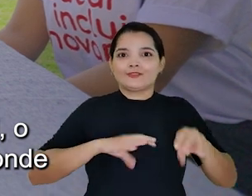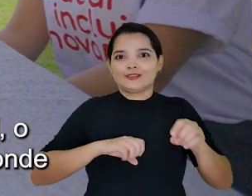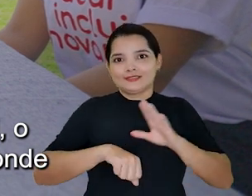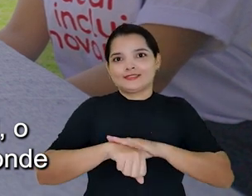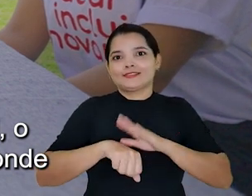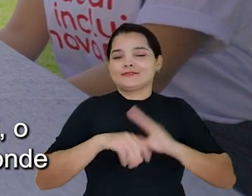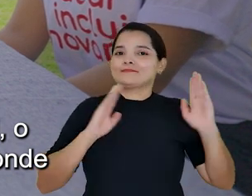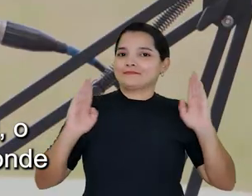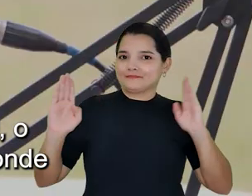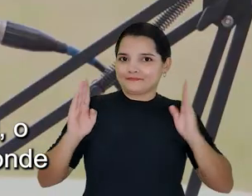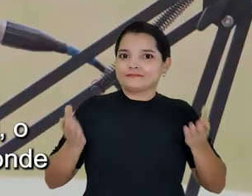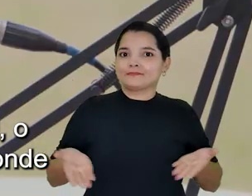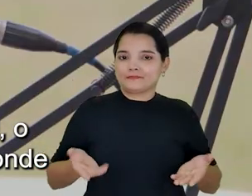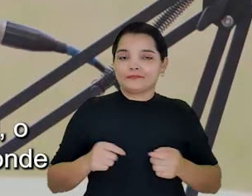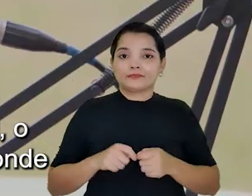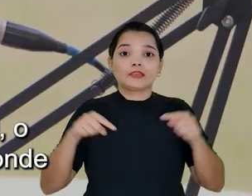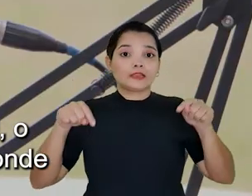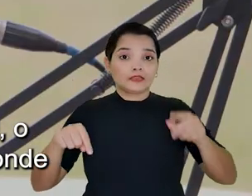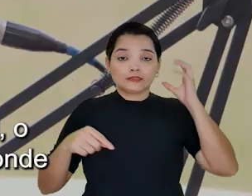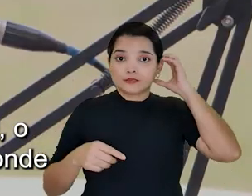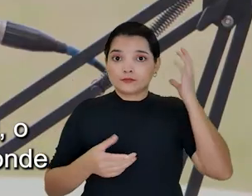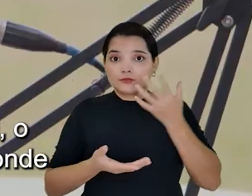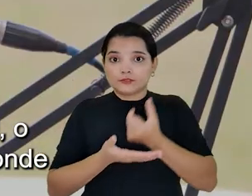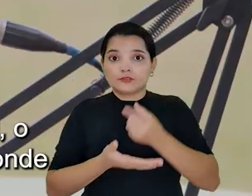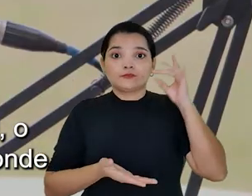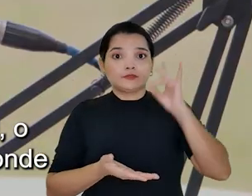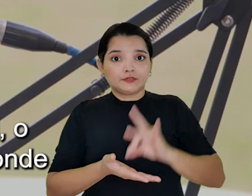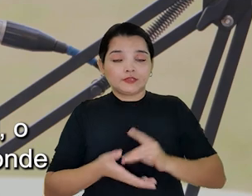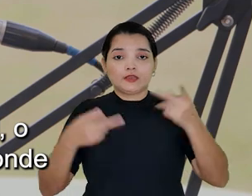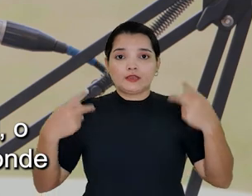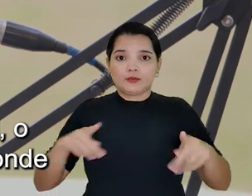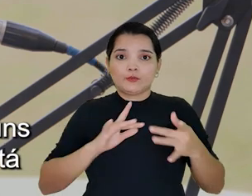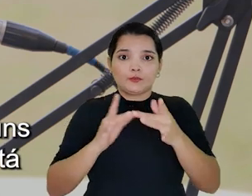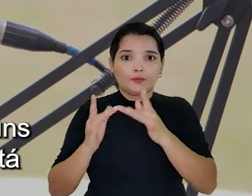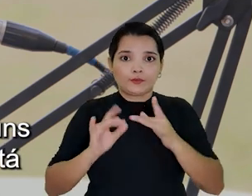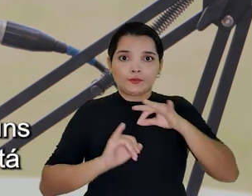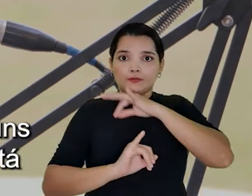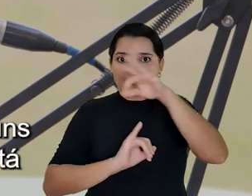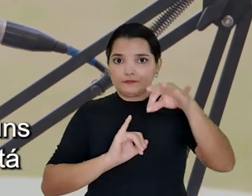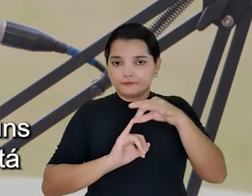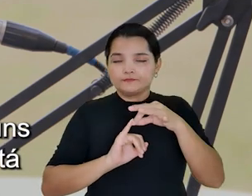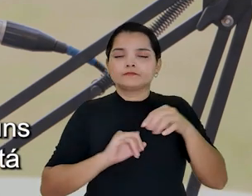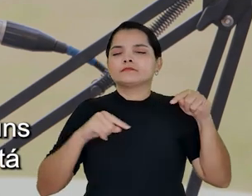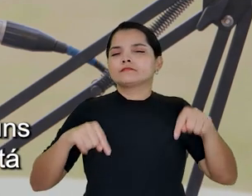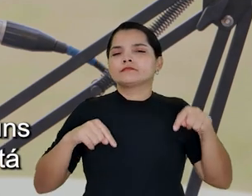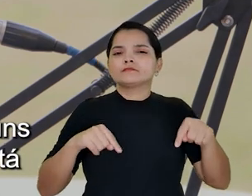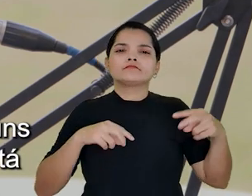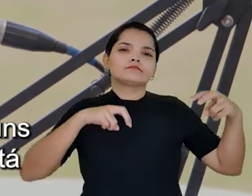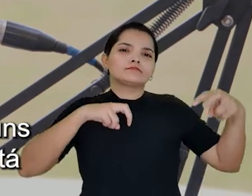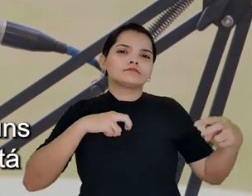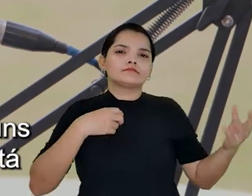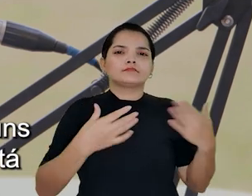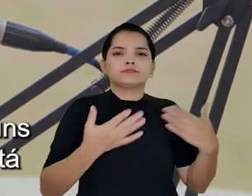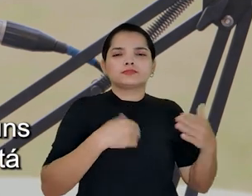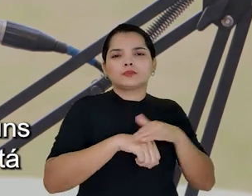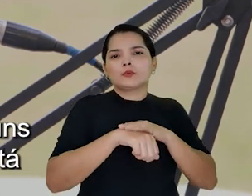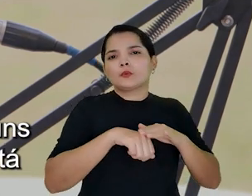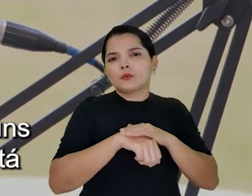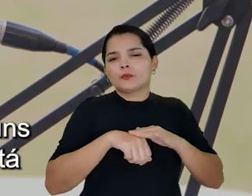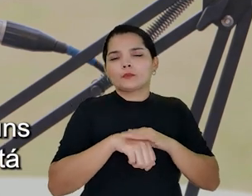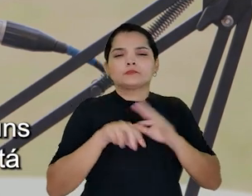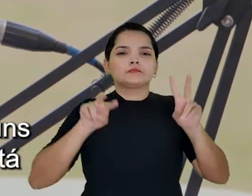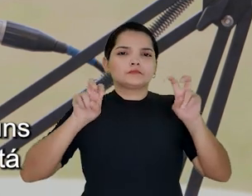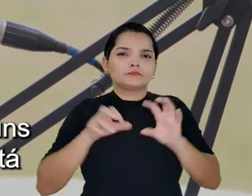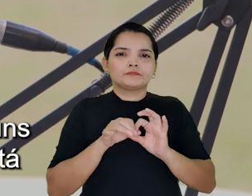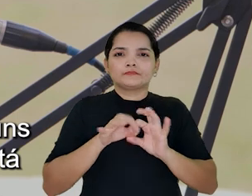ã esse aqui o podcast oficial do conexões ifs é um lugar onde a gente vai conversar abertamente com alguns participantes